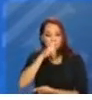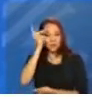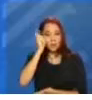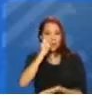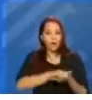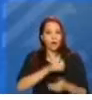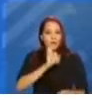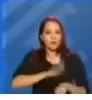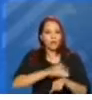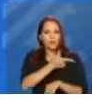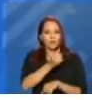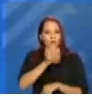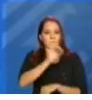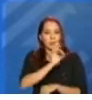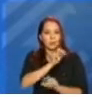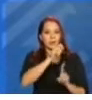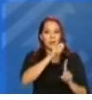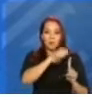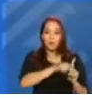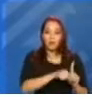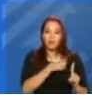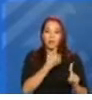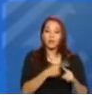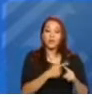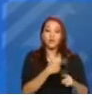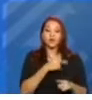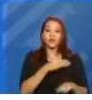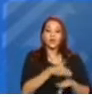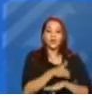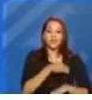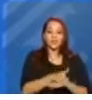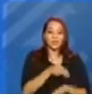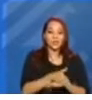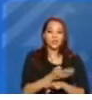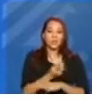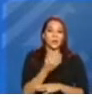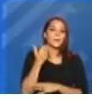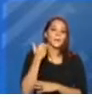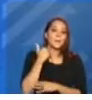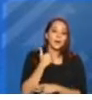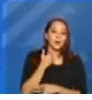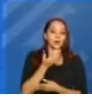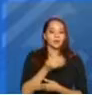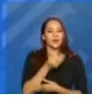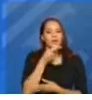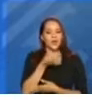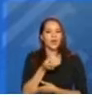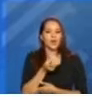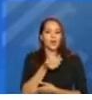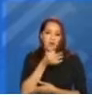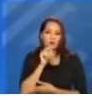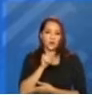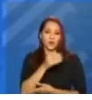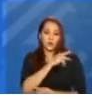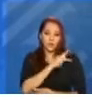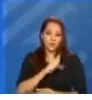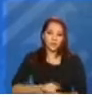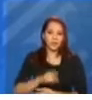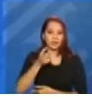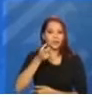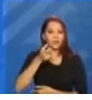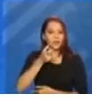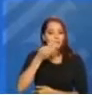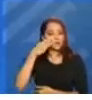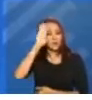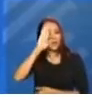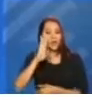de 20% ao mês porque não tem acesso a uma conta, eu acho que o que o presidente Bolsonaro, o ministro Paulo Guedes e